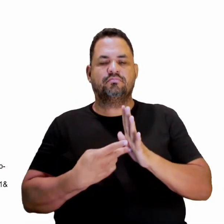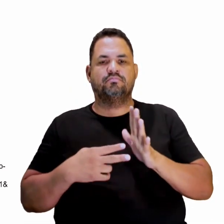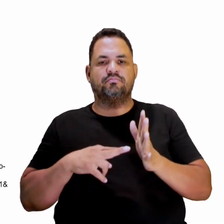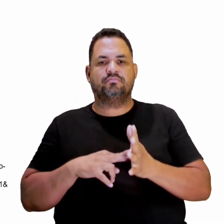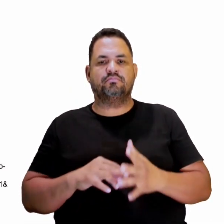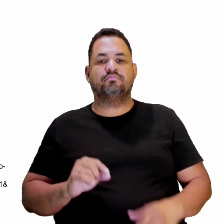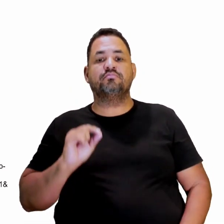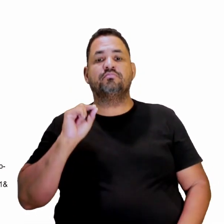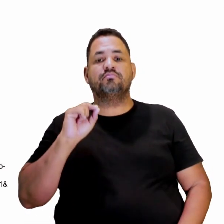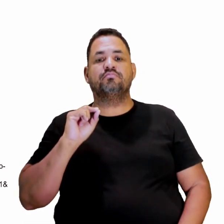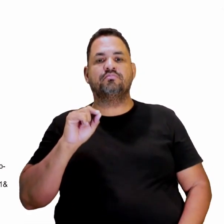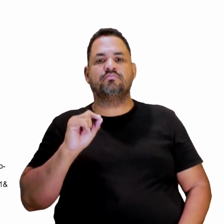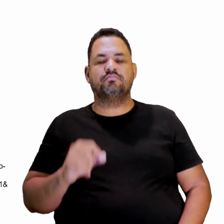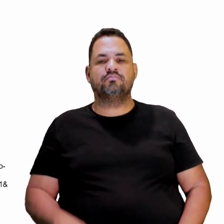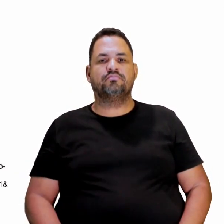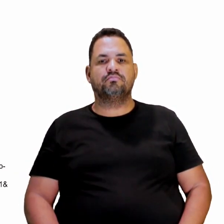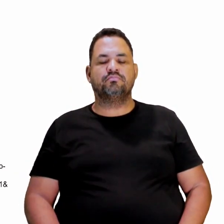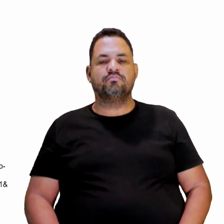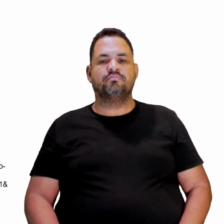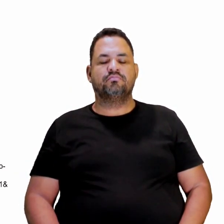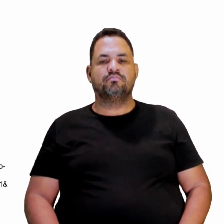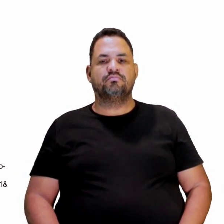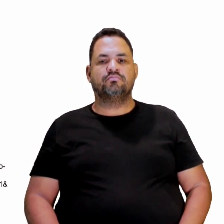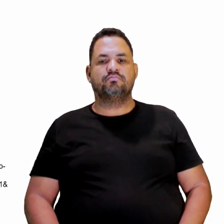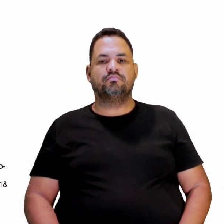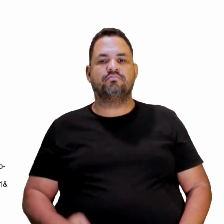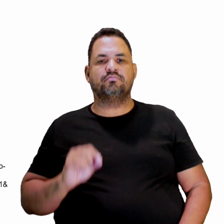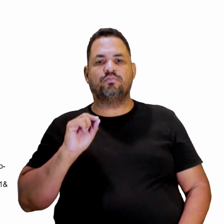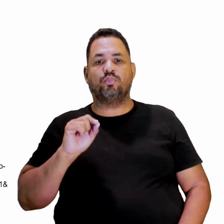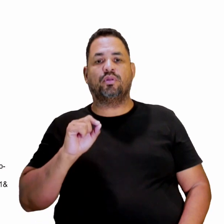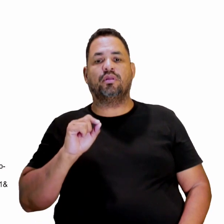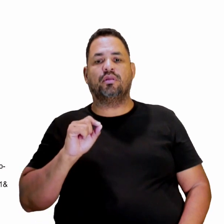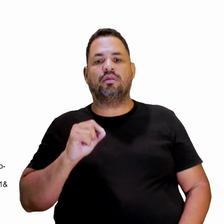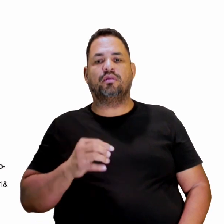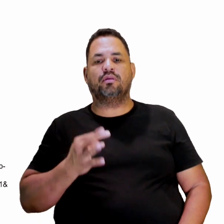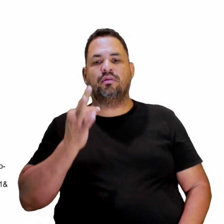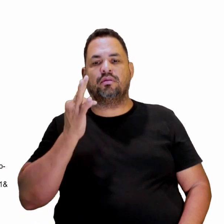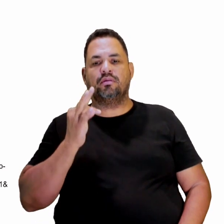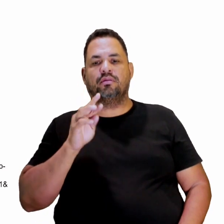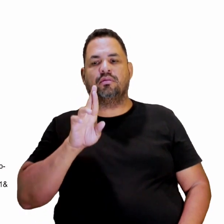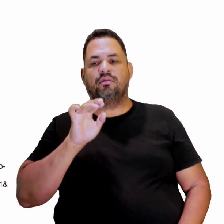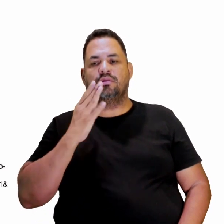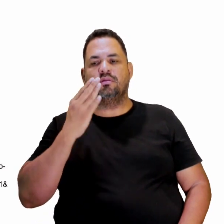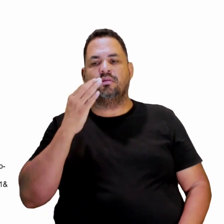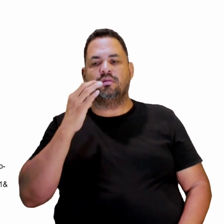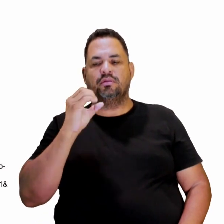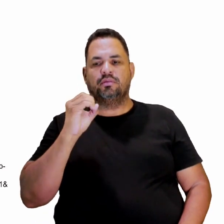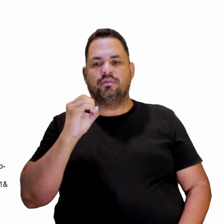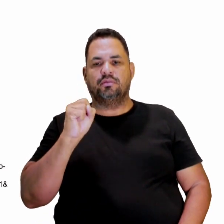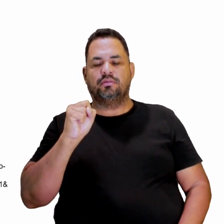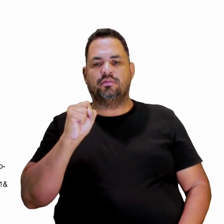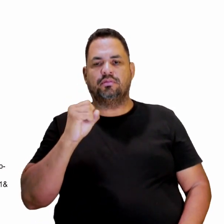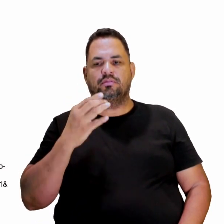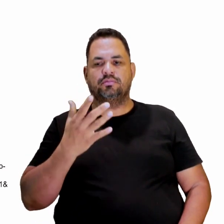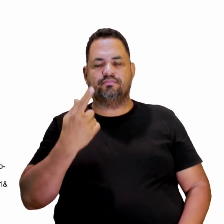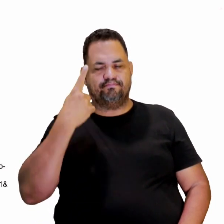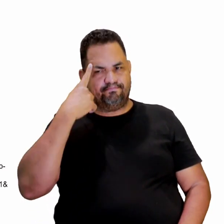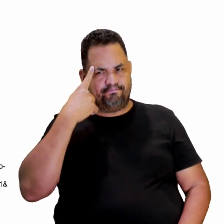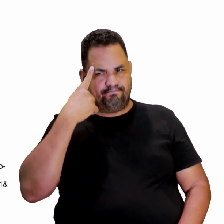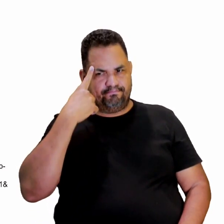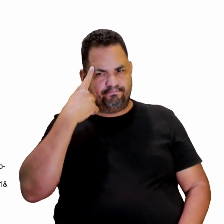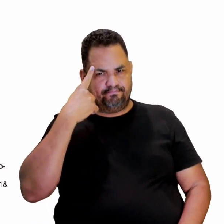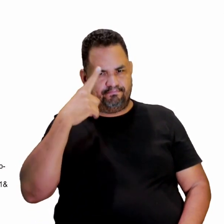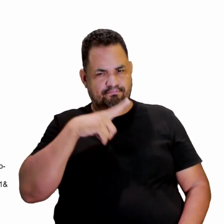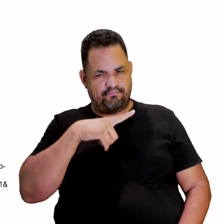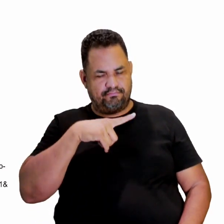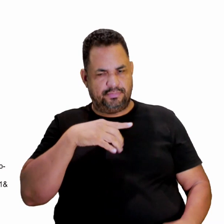significa o quê? A traição. A traição. A princípio você pensa, tem a ver com